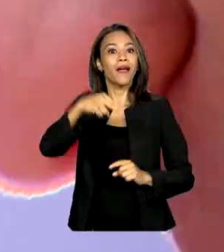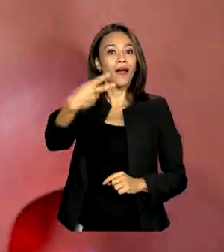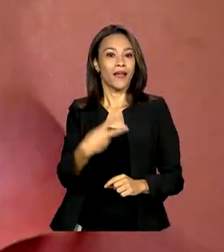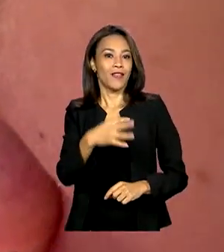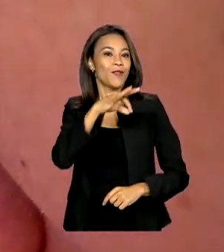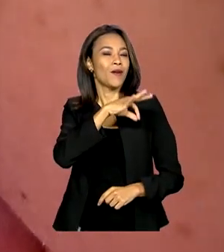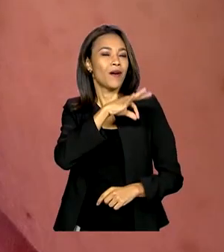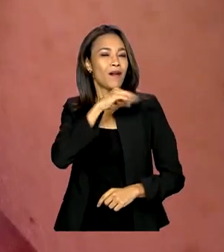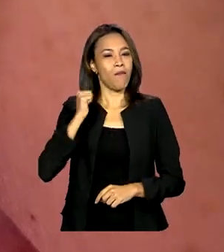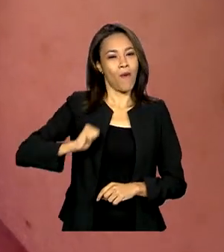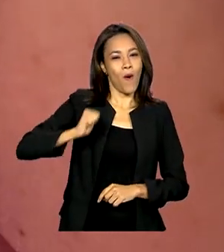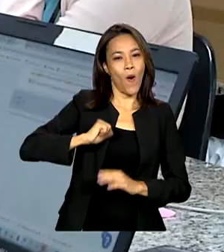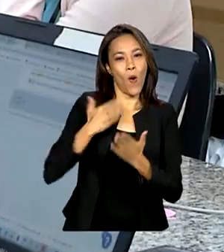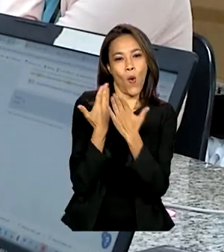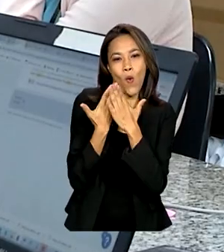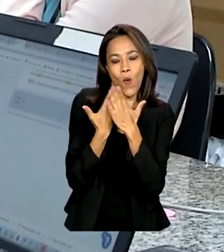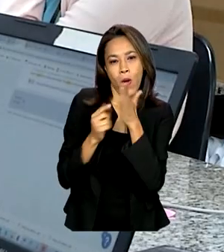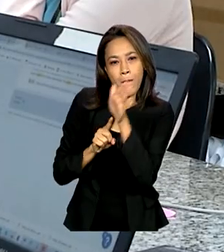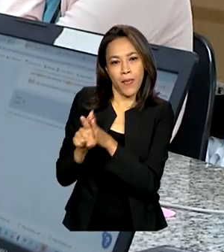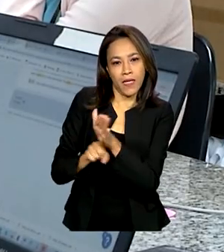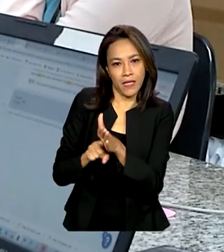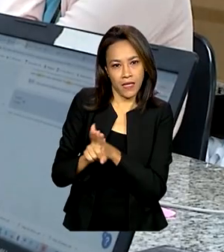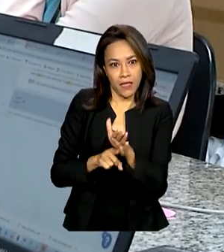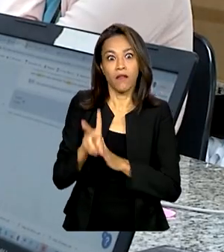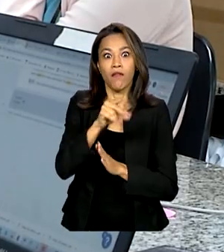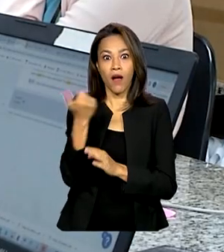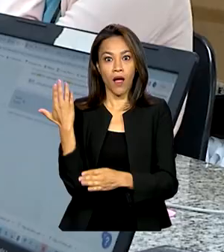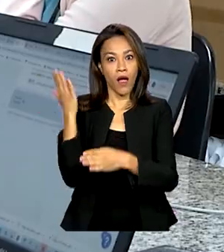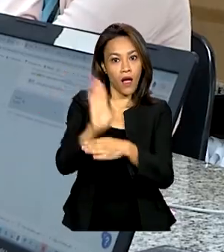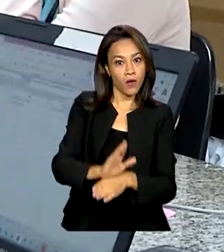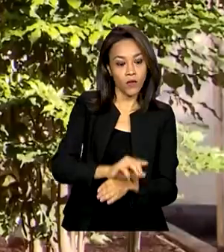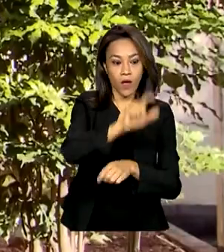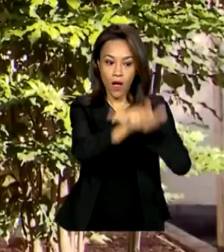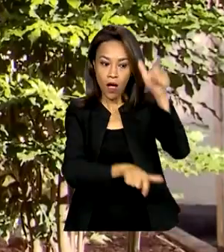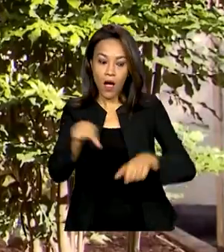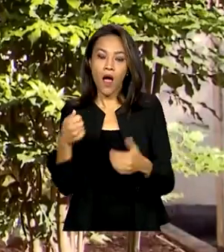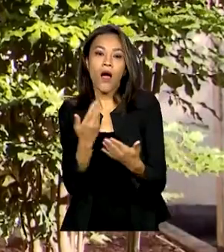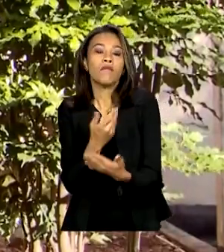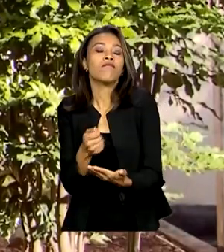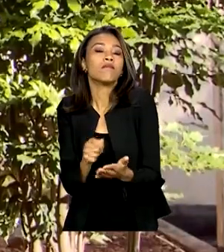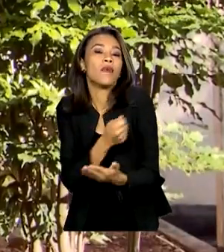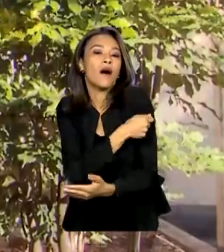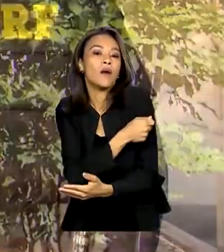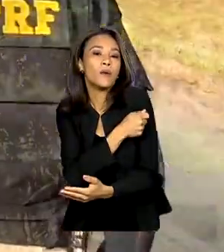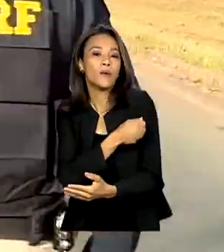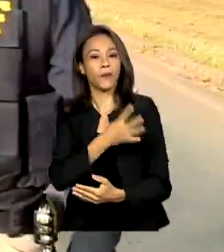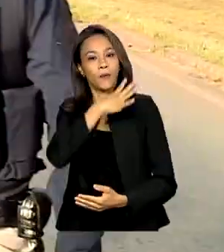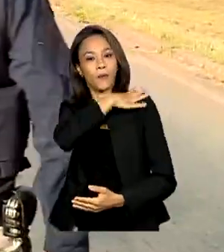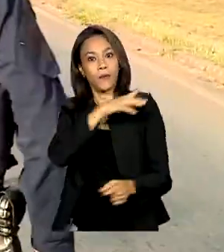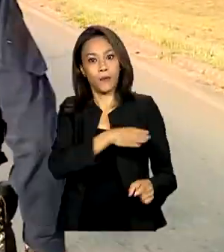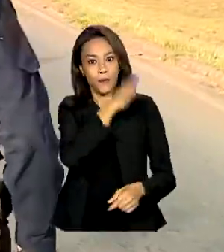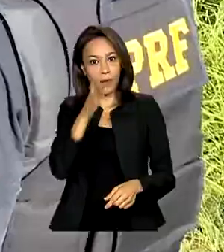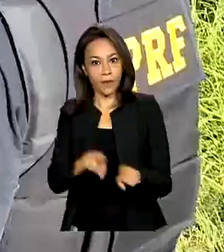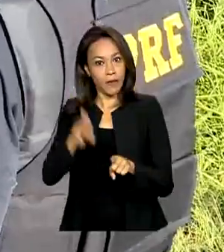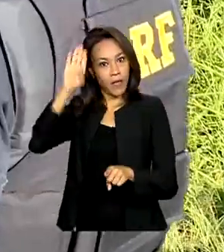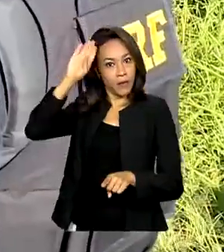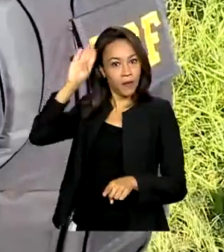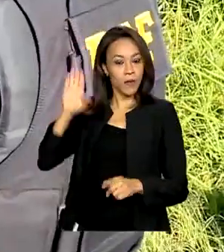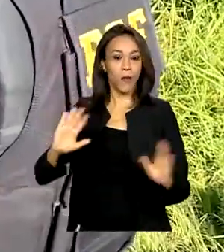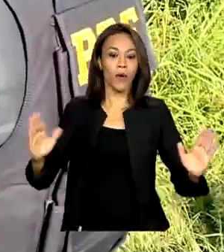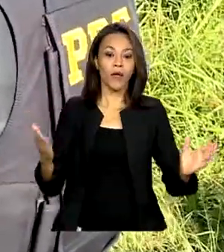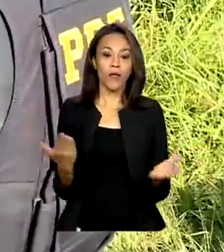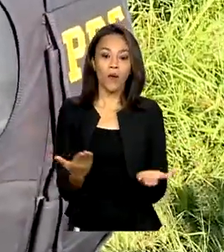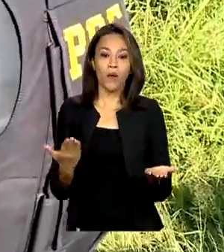pesquisa. Aumento contempla estudantes do ensino médio após graduação. E começou na madrugada de hoje